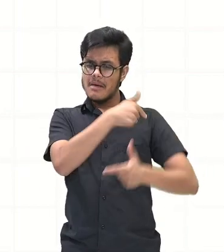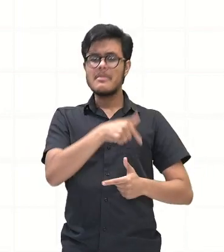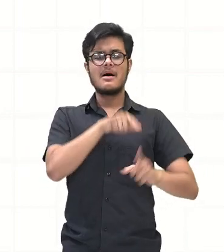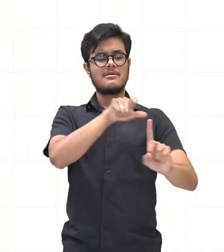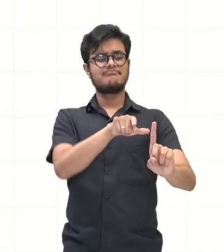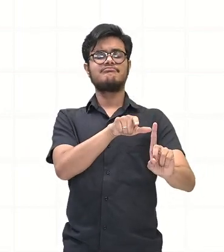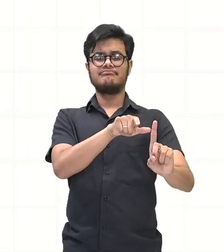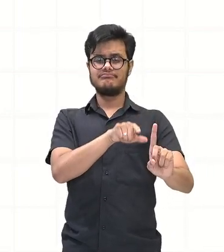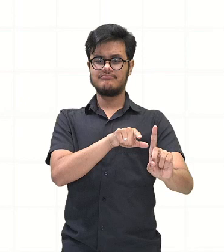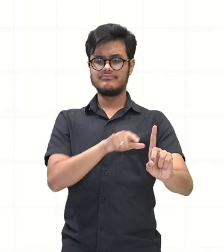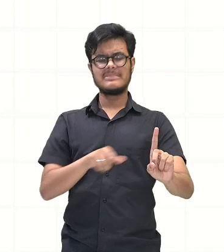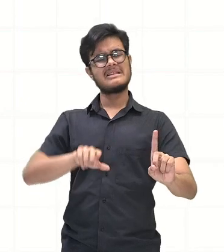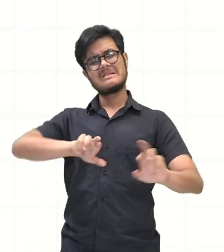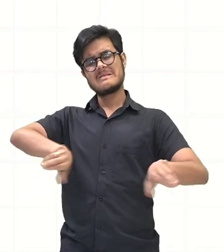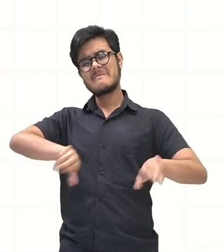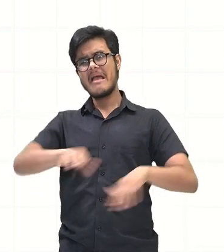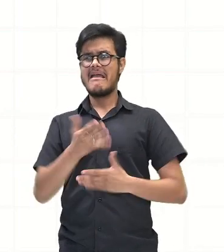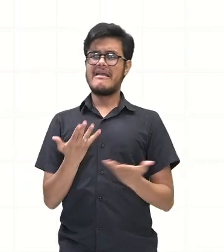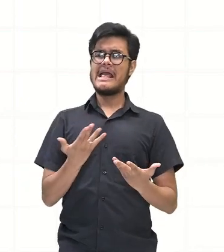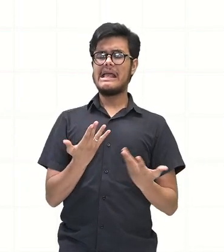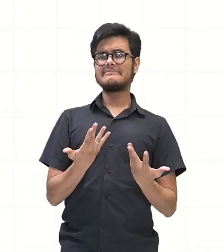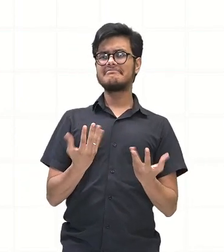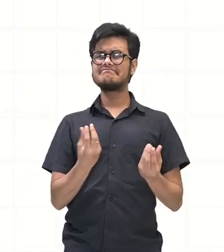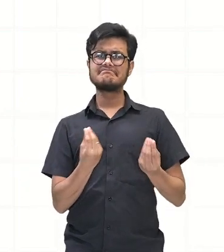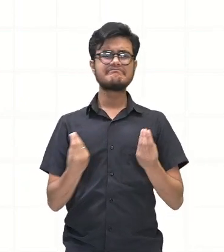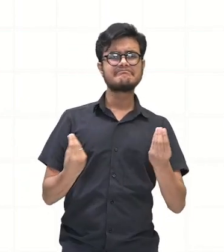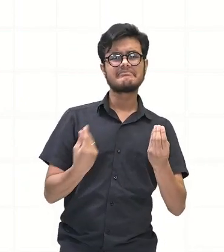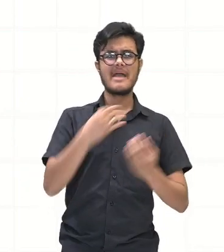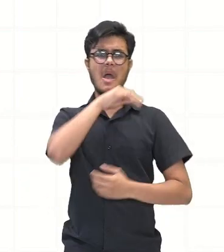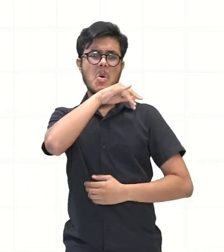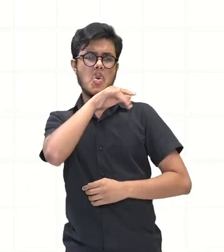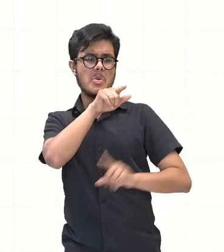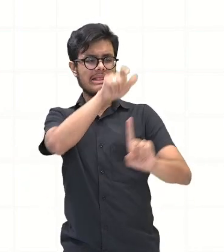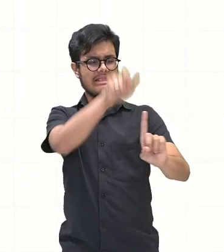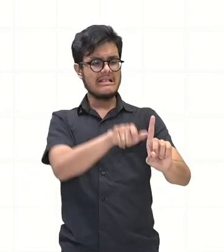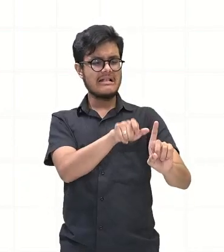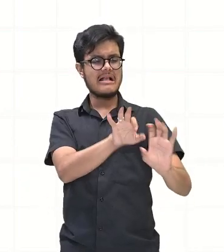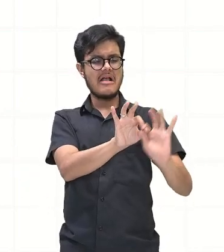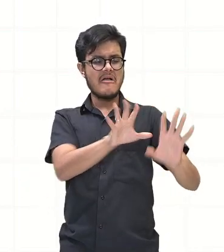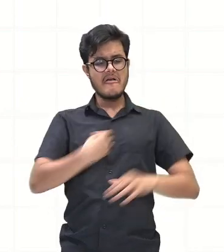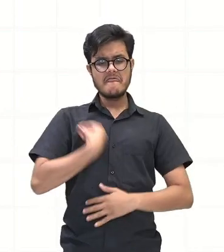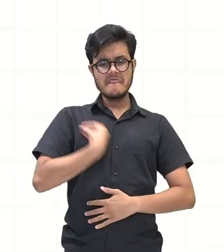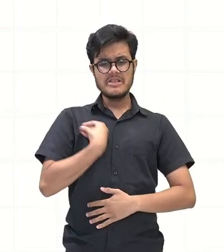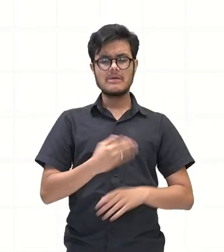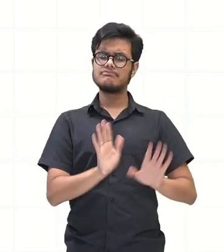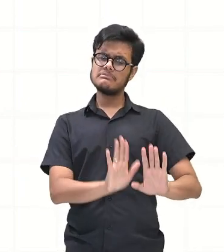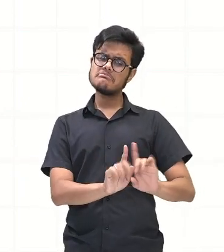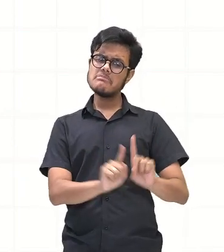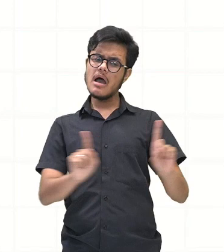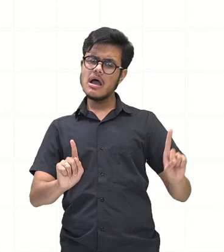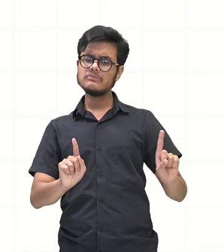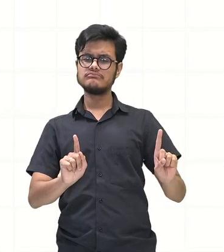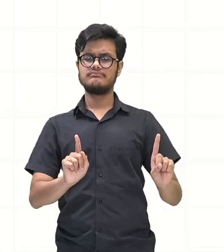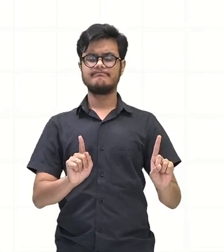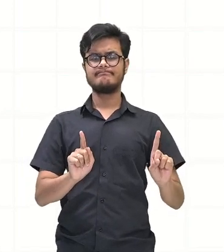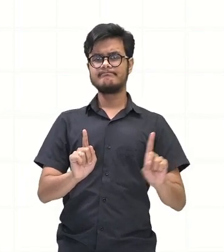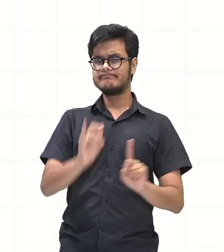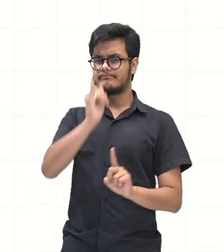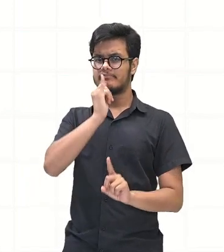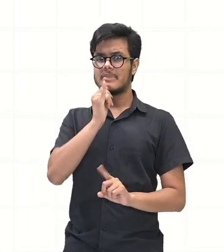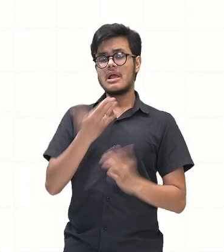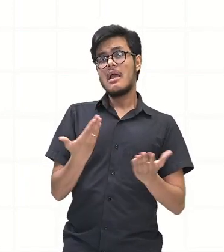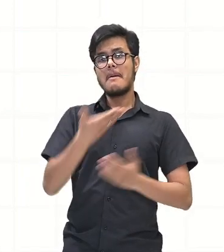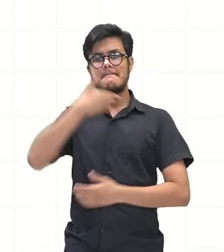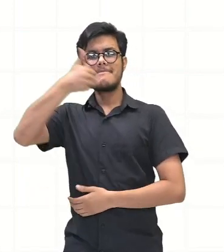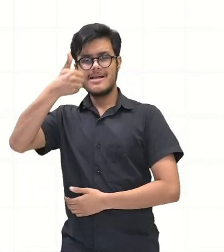ali não ser tão prejudicial à sua humanidade. Eles vão preferir as